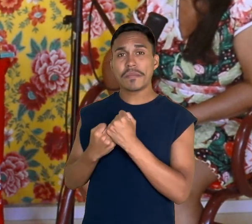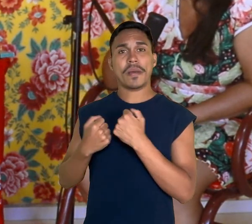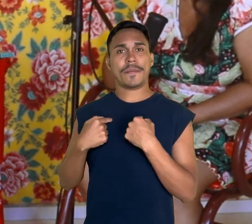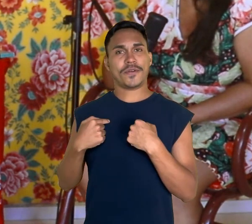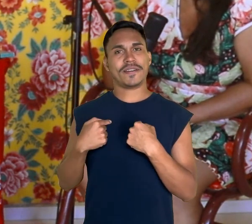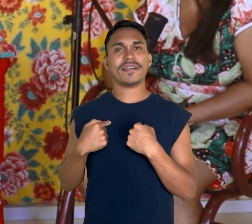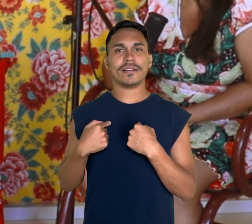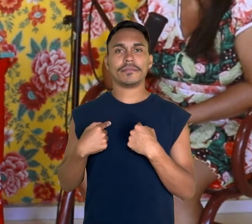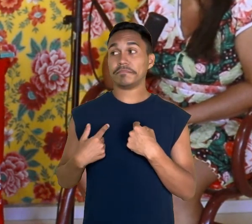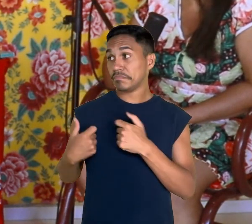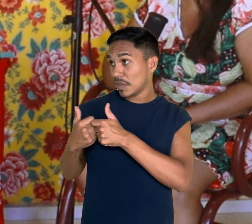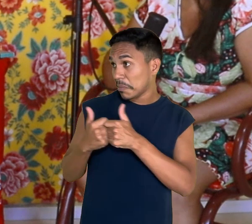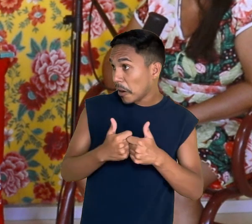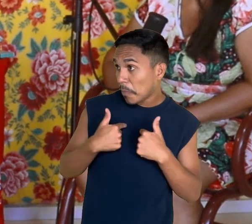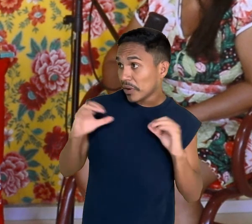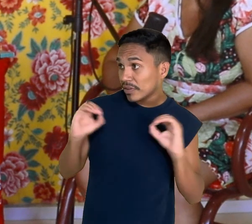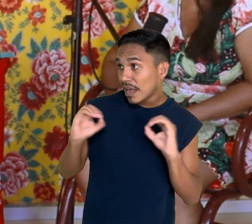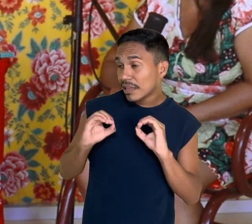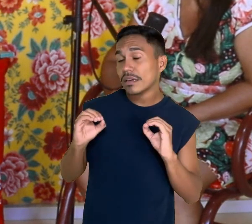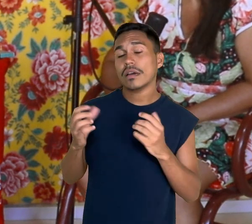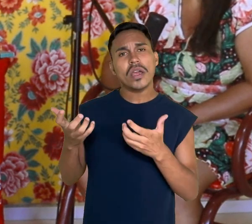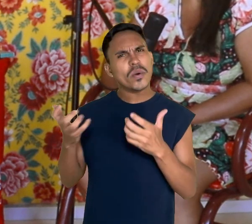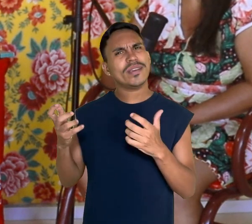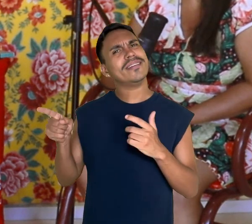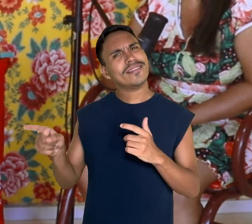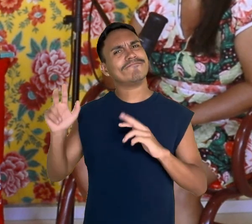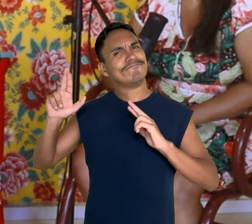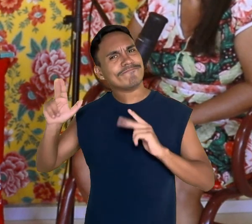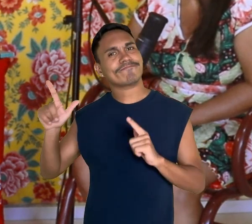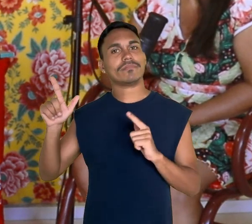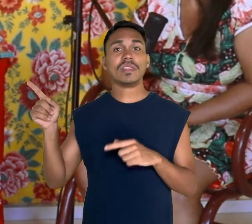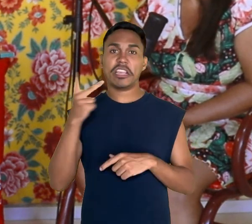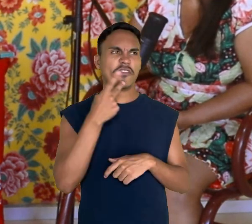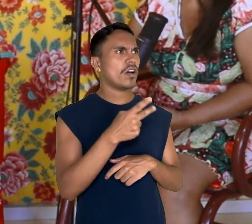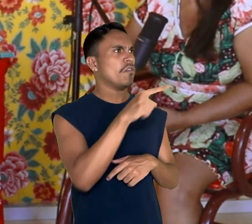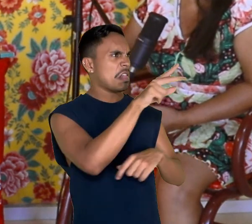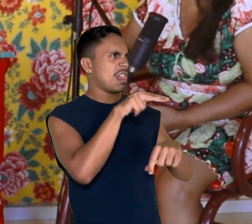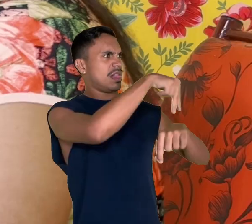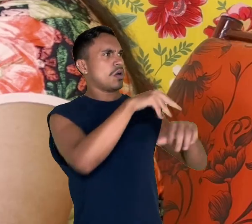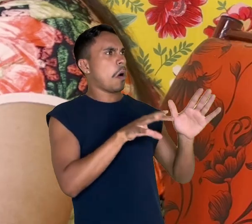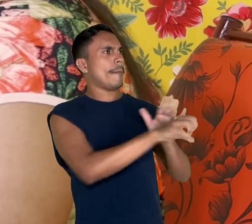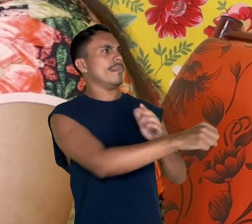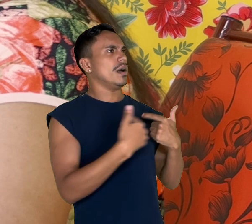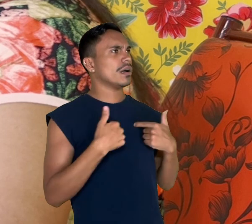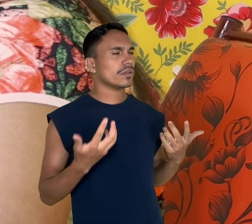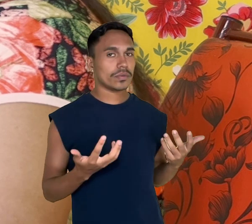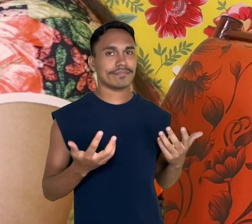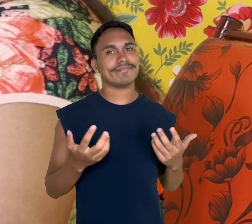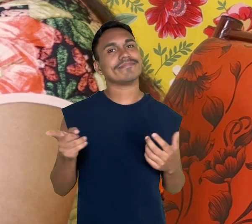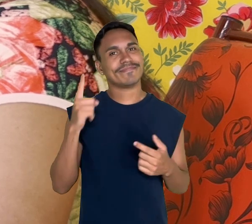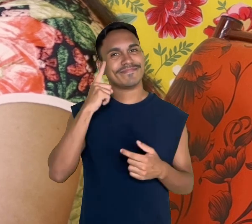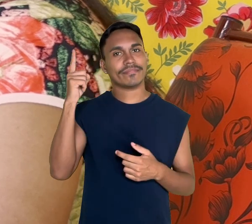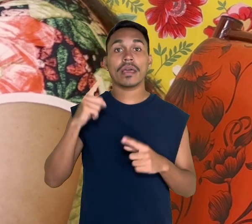ele não quis me acompanhar do jeito que eu queria que ele fosse diferente, mas ele achava que eu estava roubando o espaço dele. Na verdade,